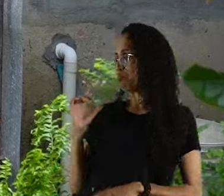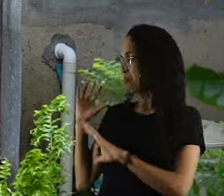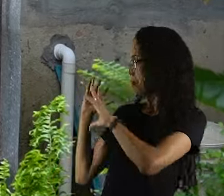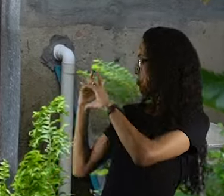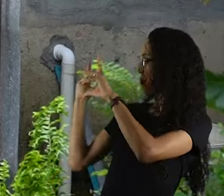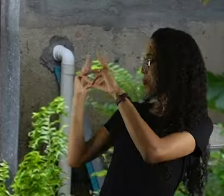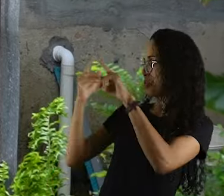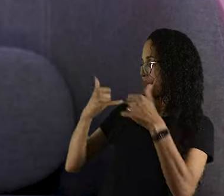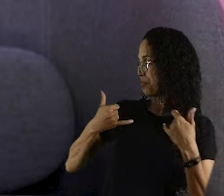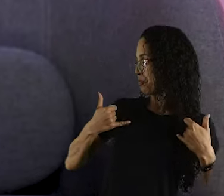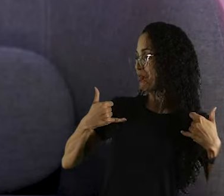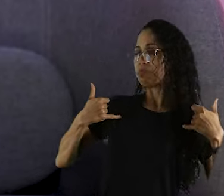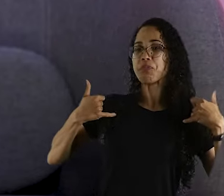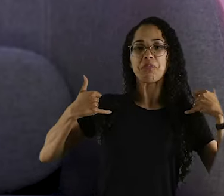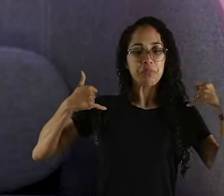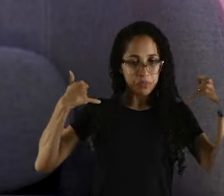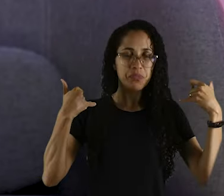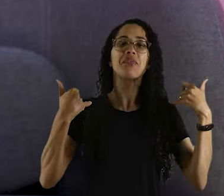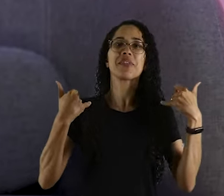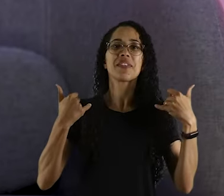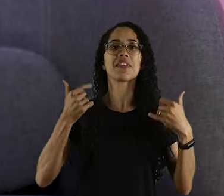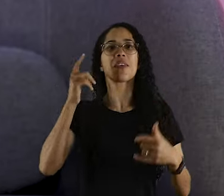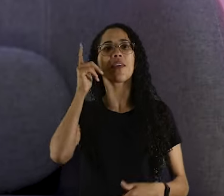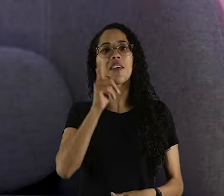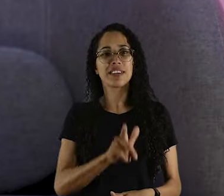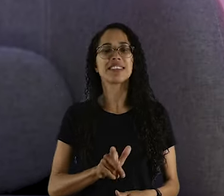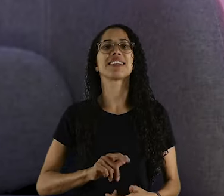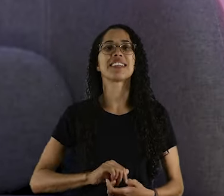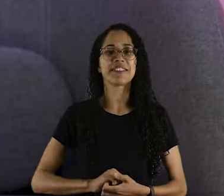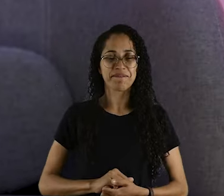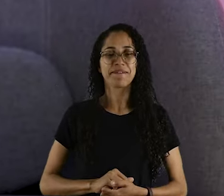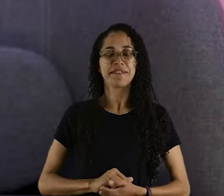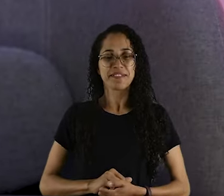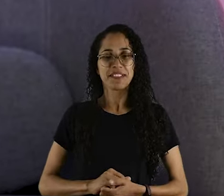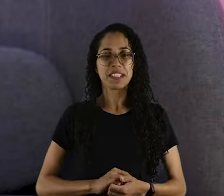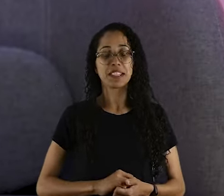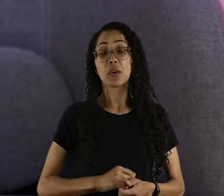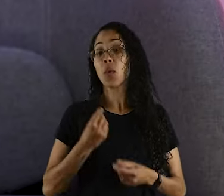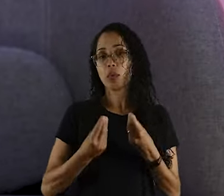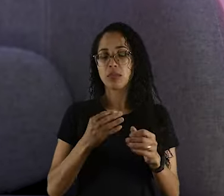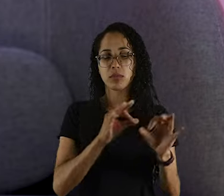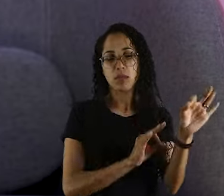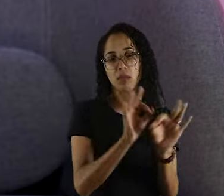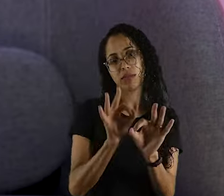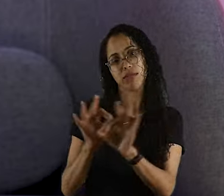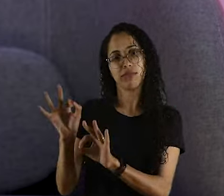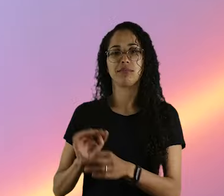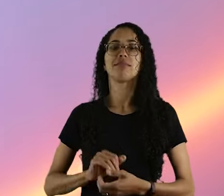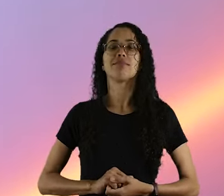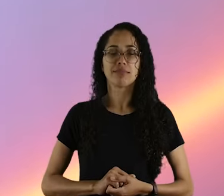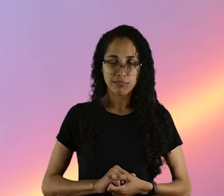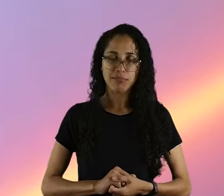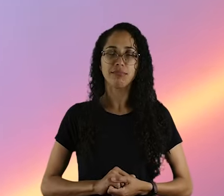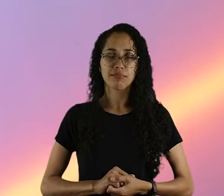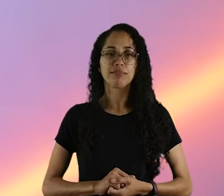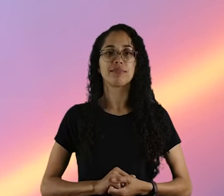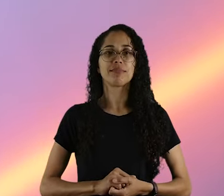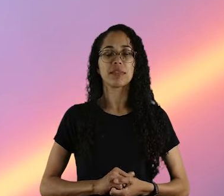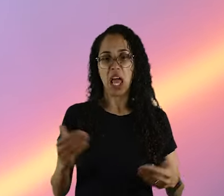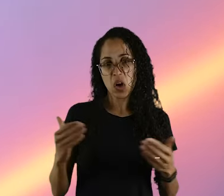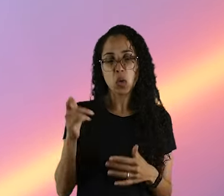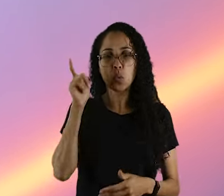o que eu conquistei. O que eu consegui, né? Com a organização, o que eu conquistei.